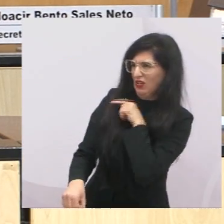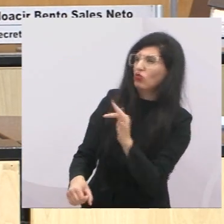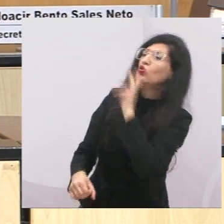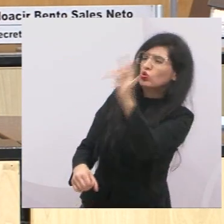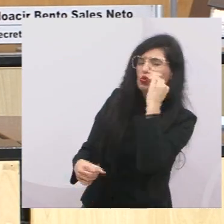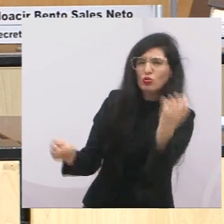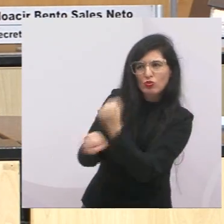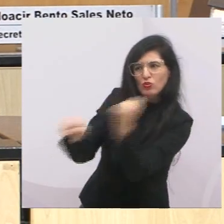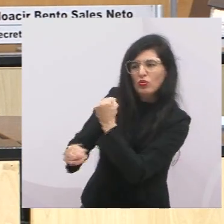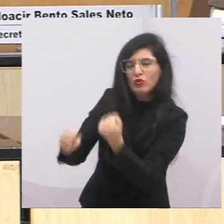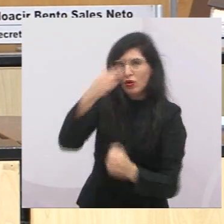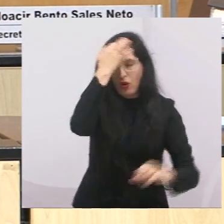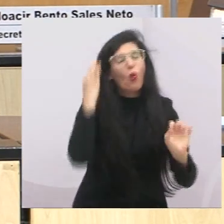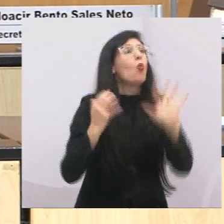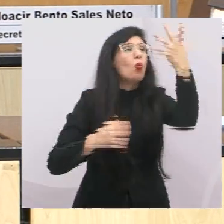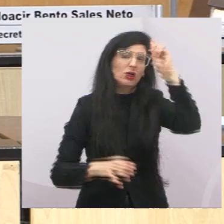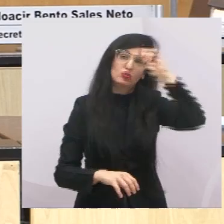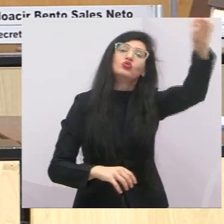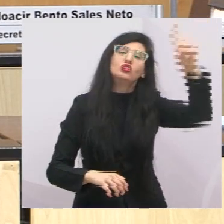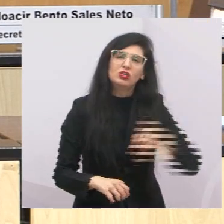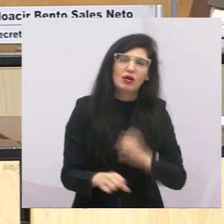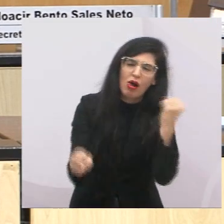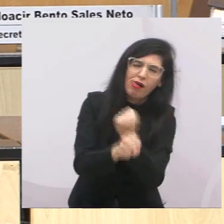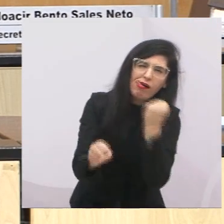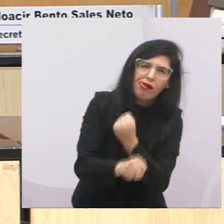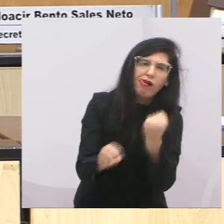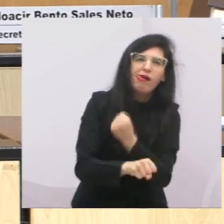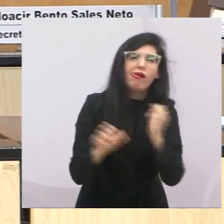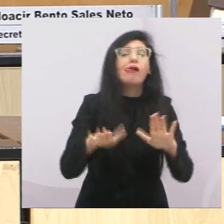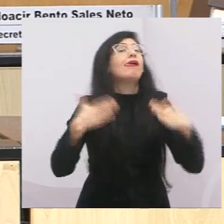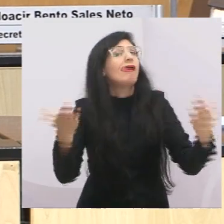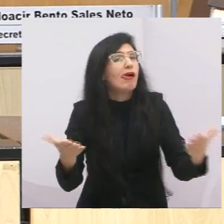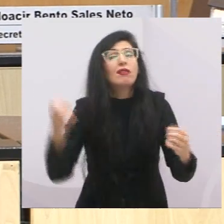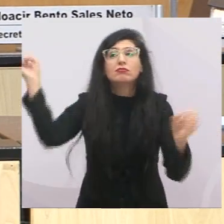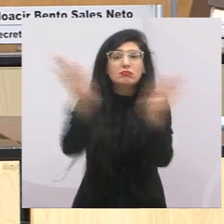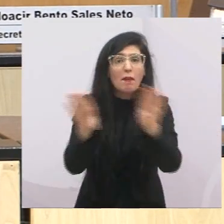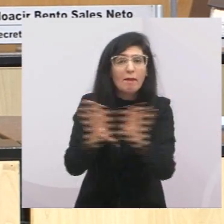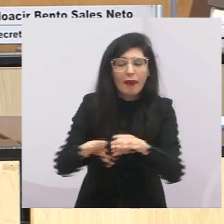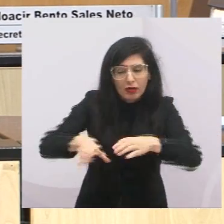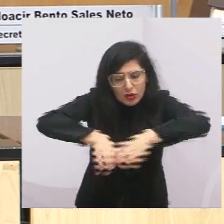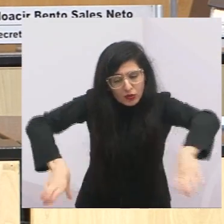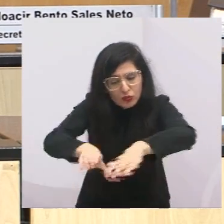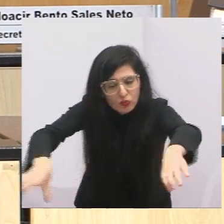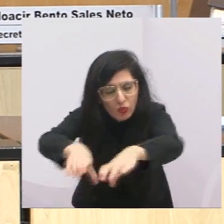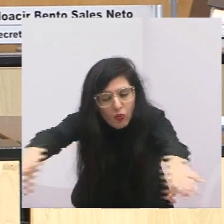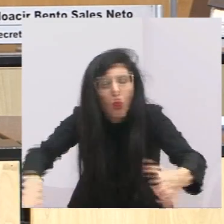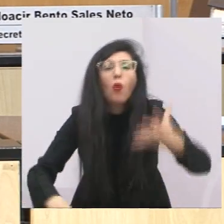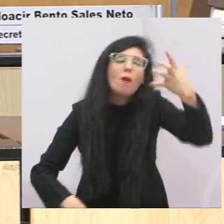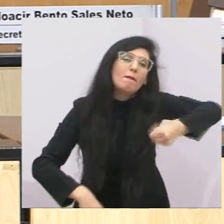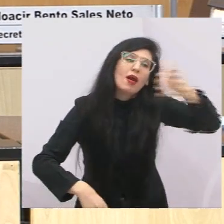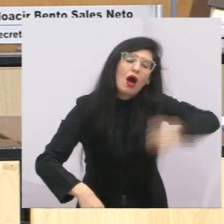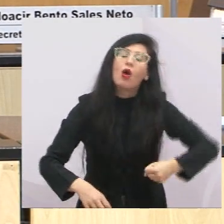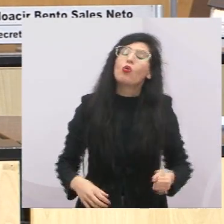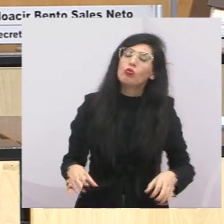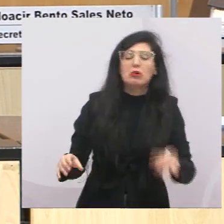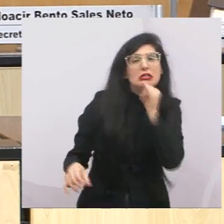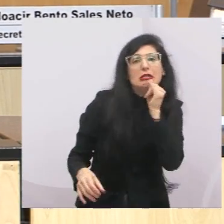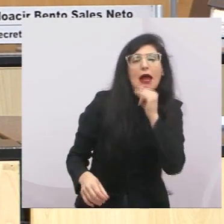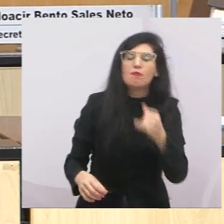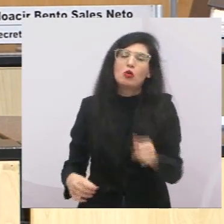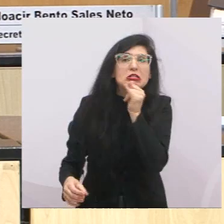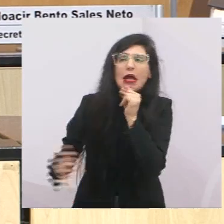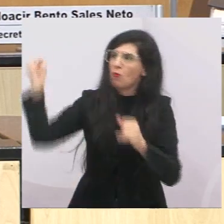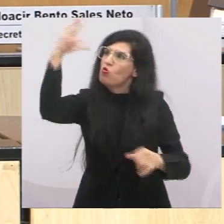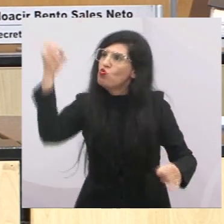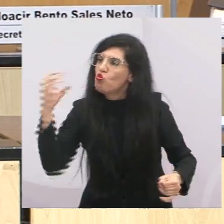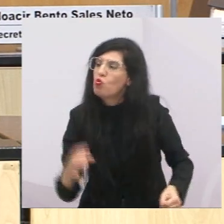caso positivo, qual a data prevista para a construção das lombadas e fazer a sinalização? Ao agora em manifestação subscrevemos o vereador Valmir